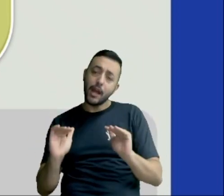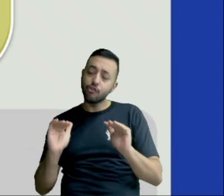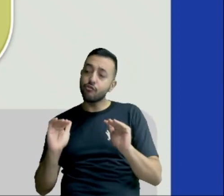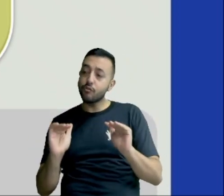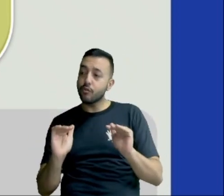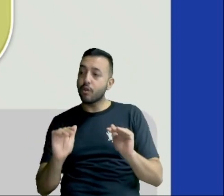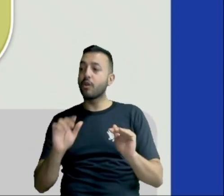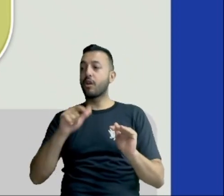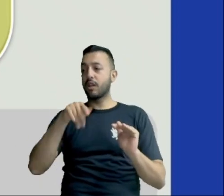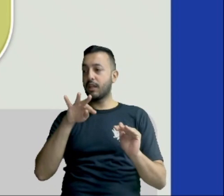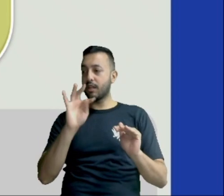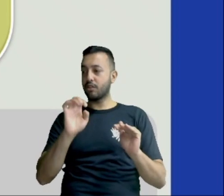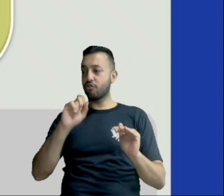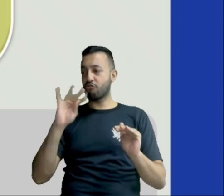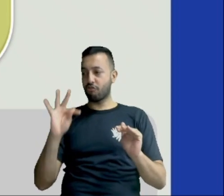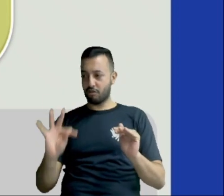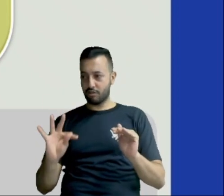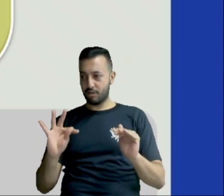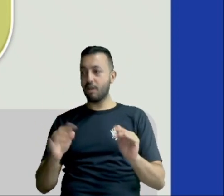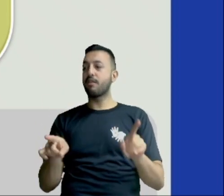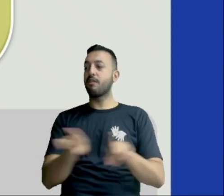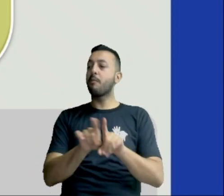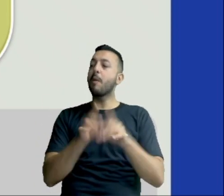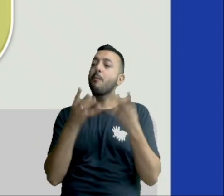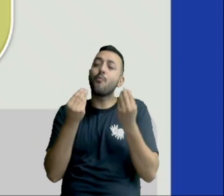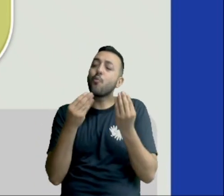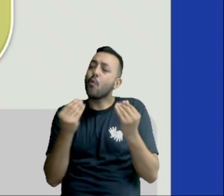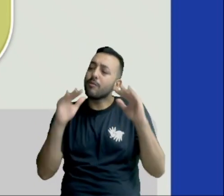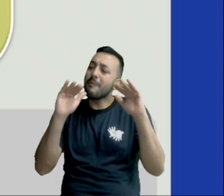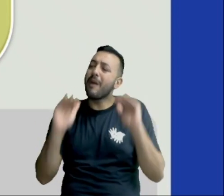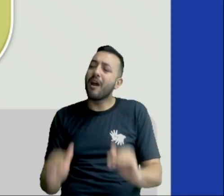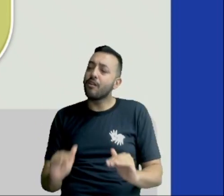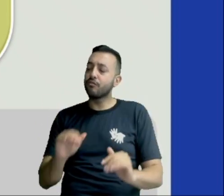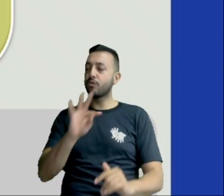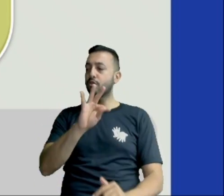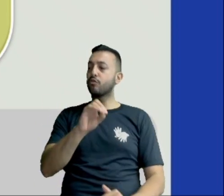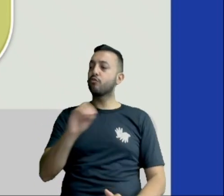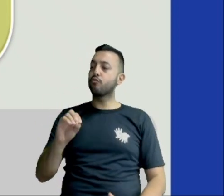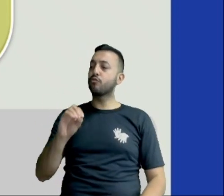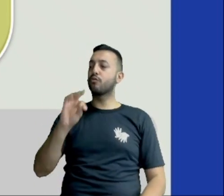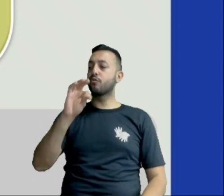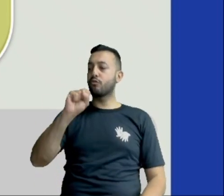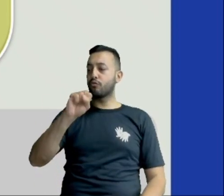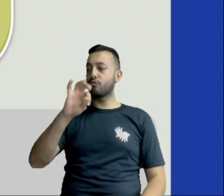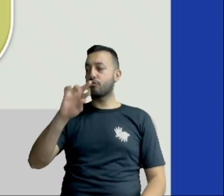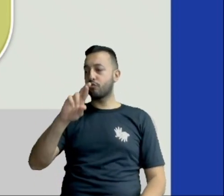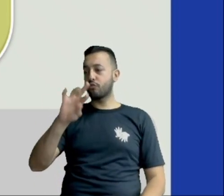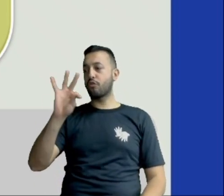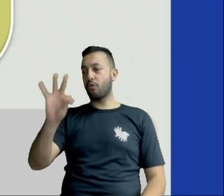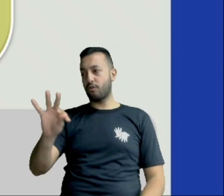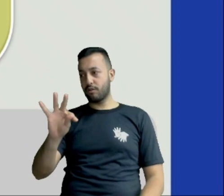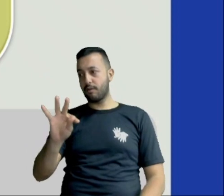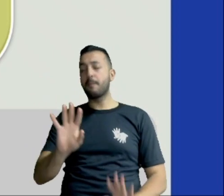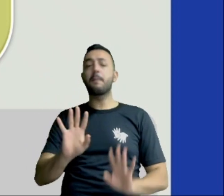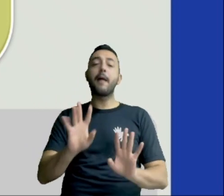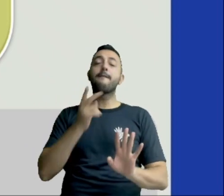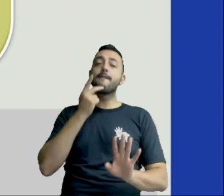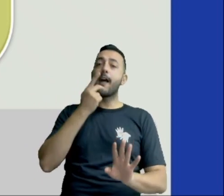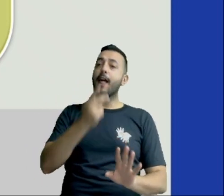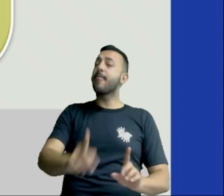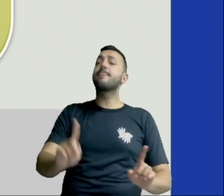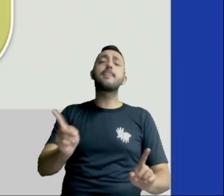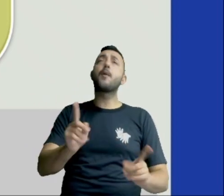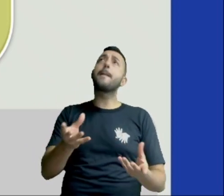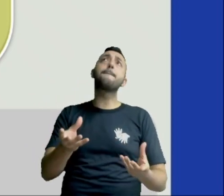short. E muito baixo também, too short. Eu quero dizer ainda que a pessoa não é